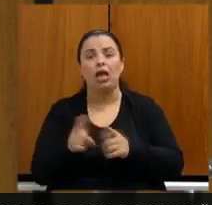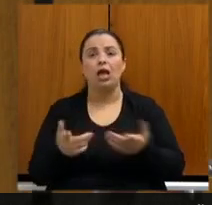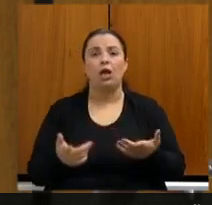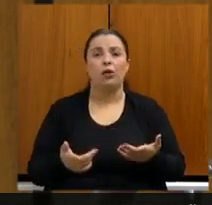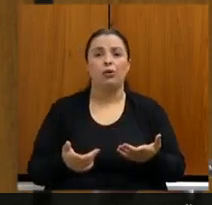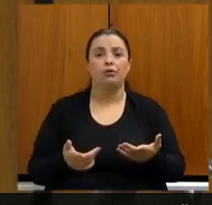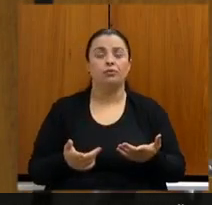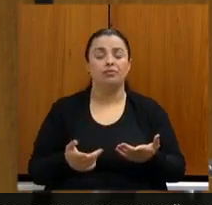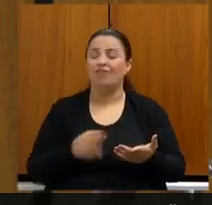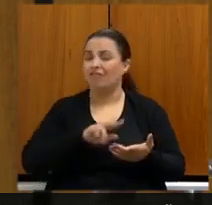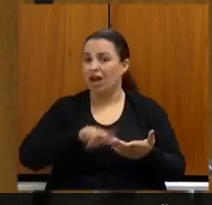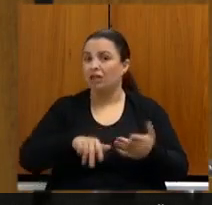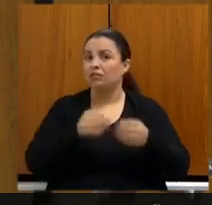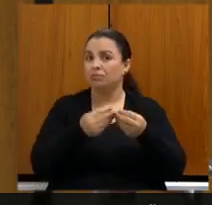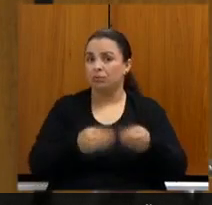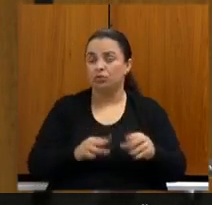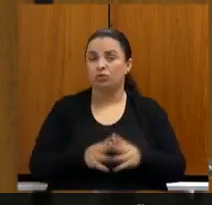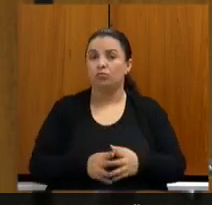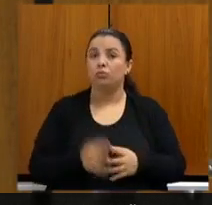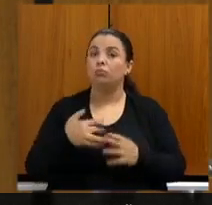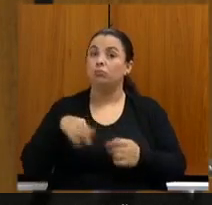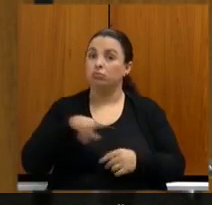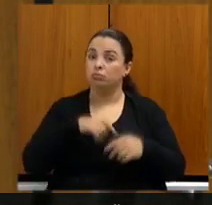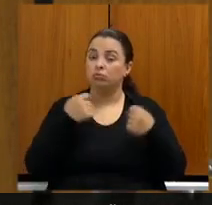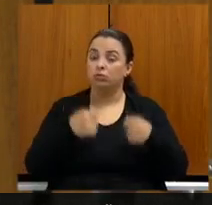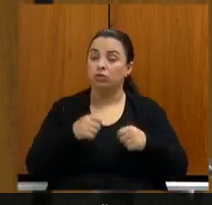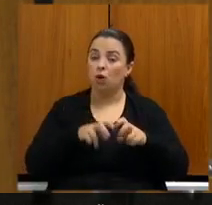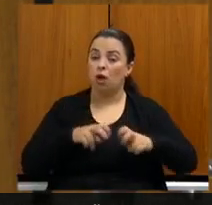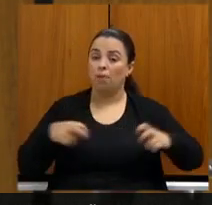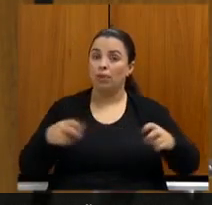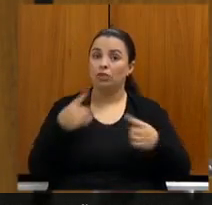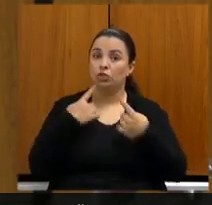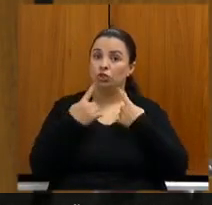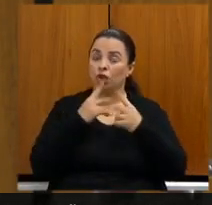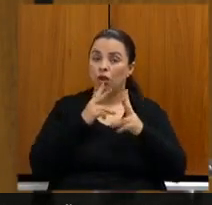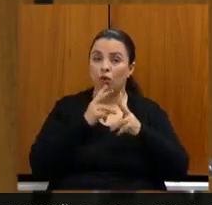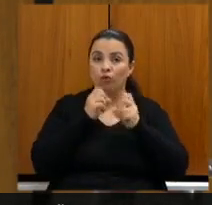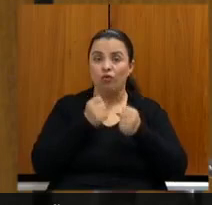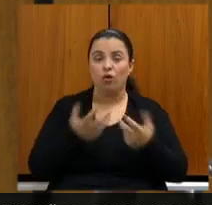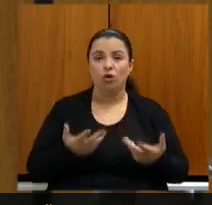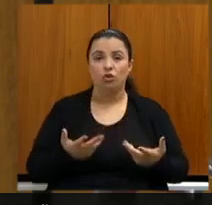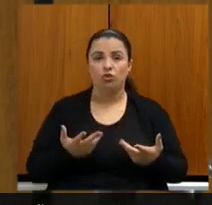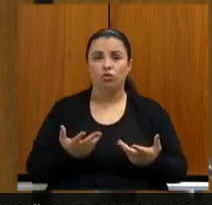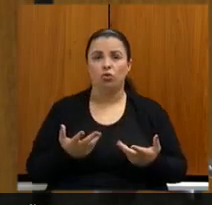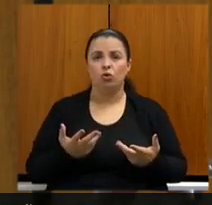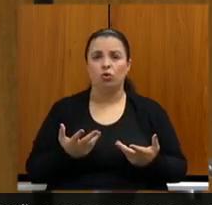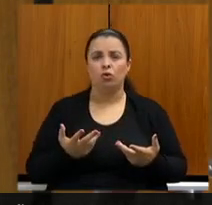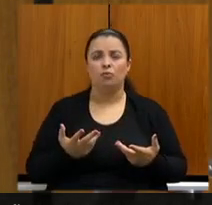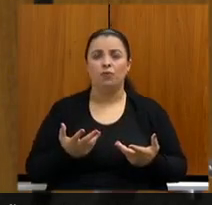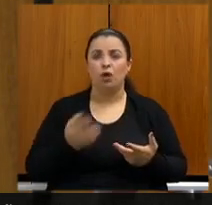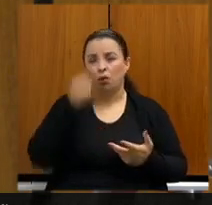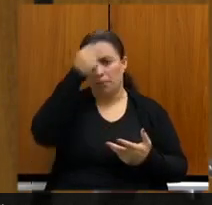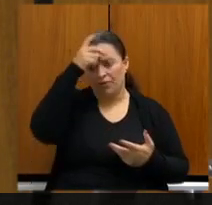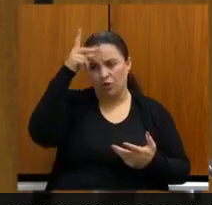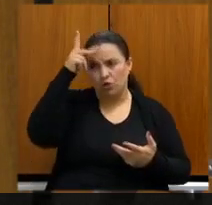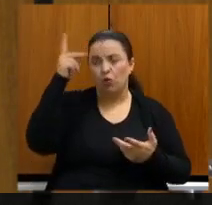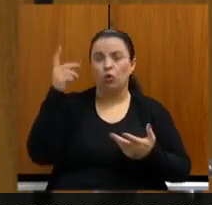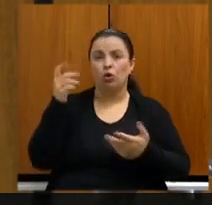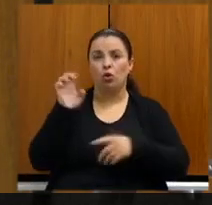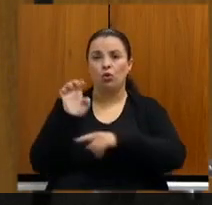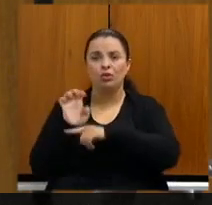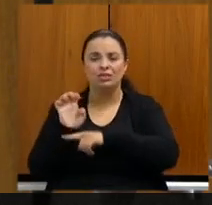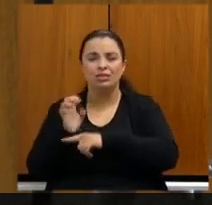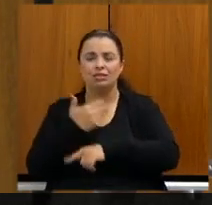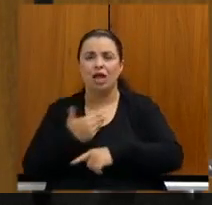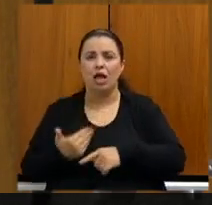diálogo porque em momento nenhum o poder público estadual as prefeituras é construir uma moradia não